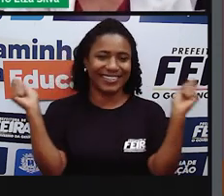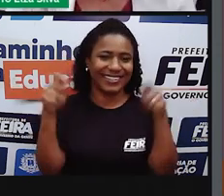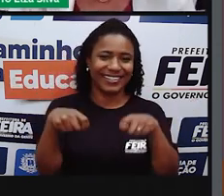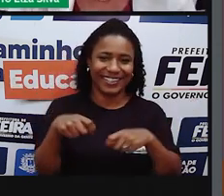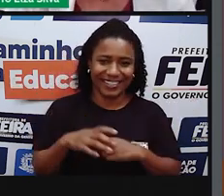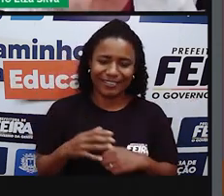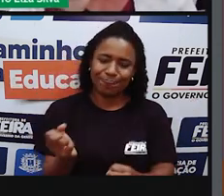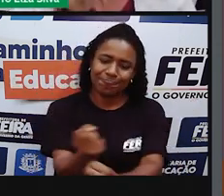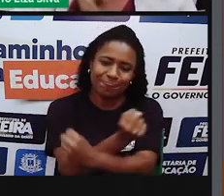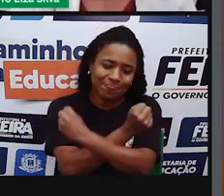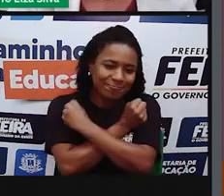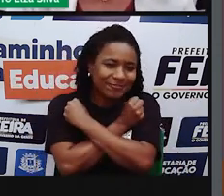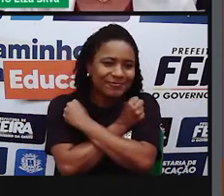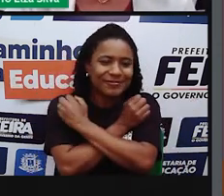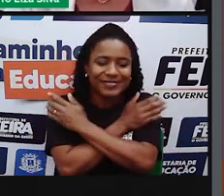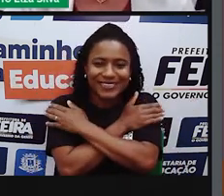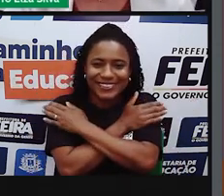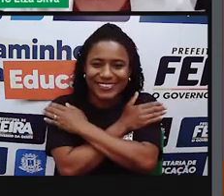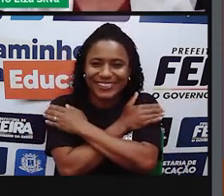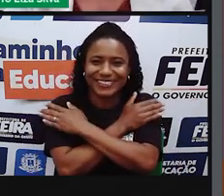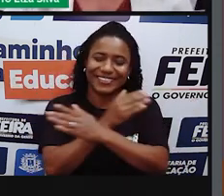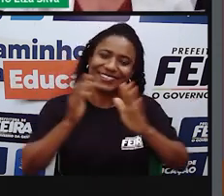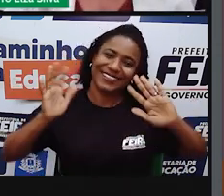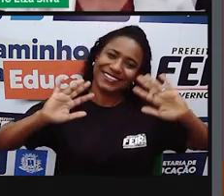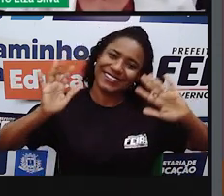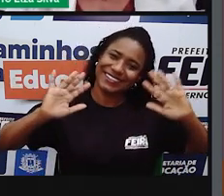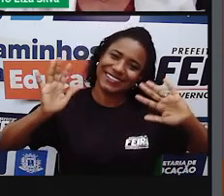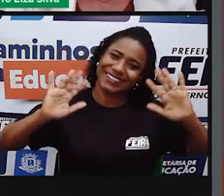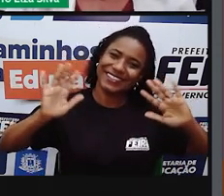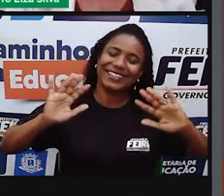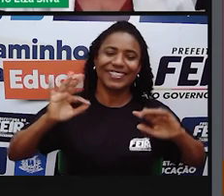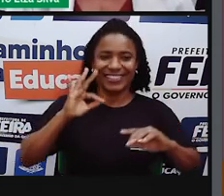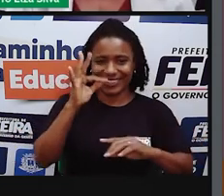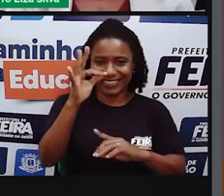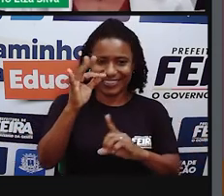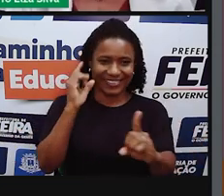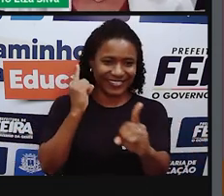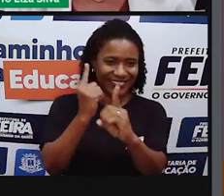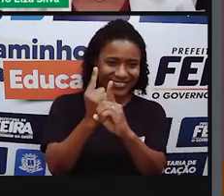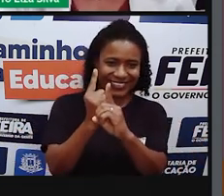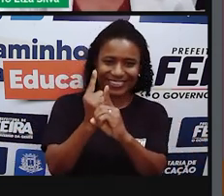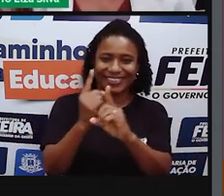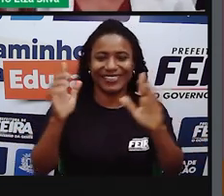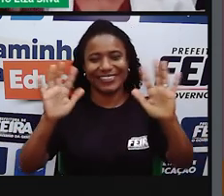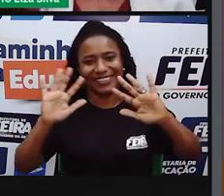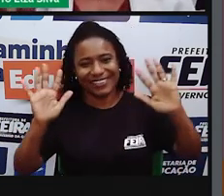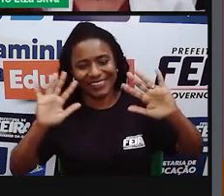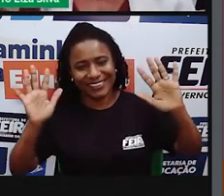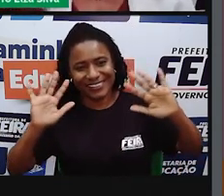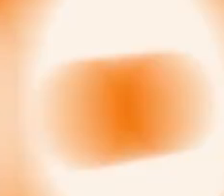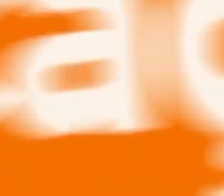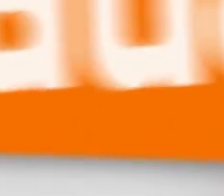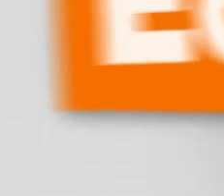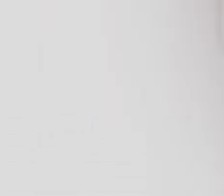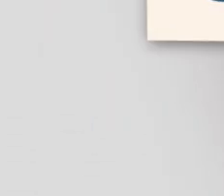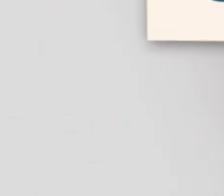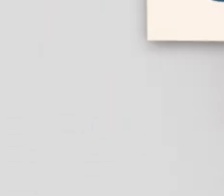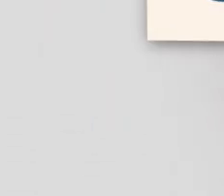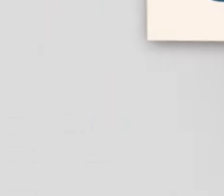para vocês. See you next class. A gente se vê na próxima aula. Bye!